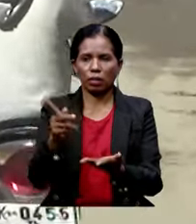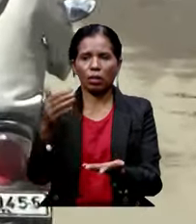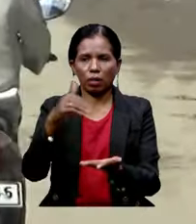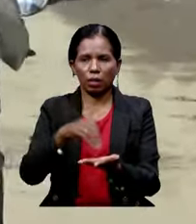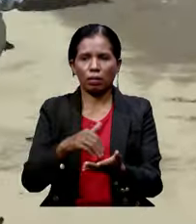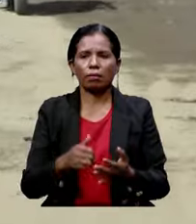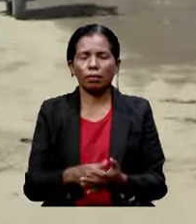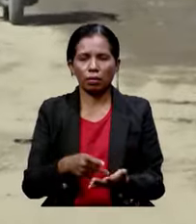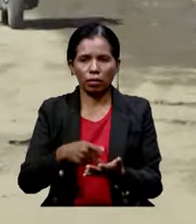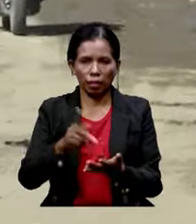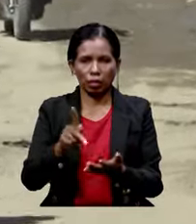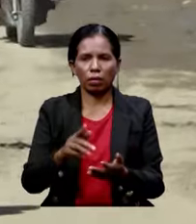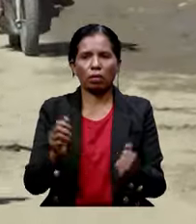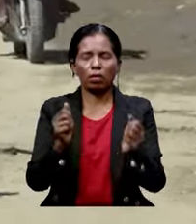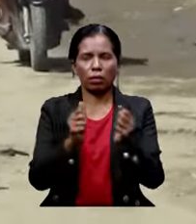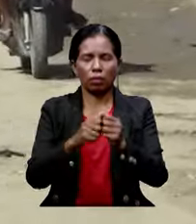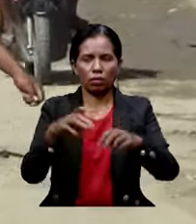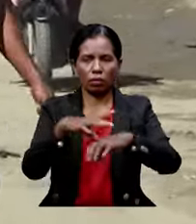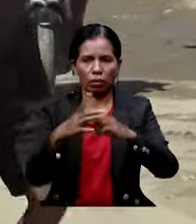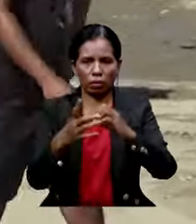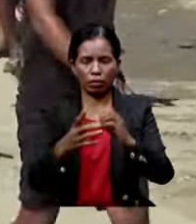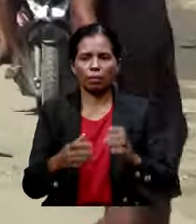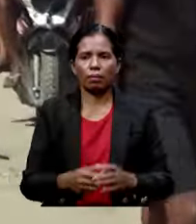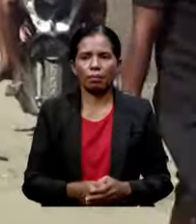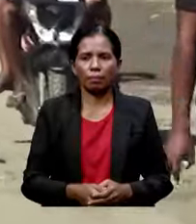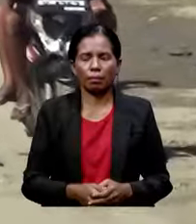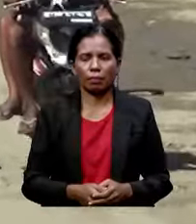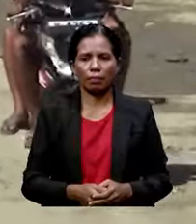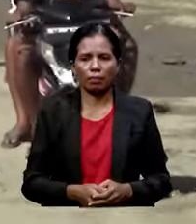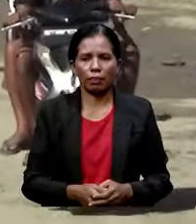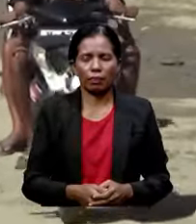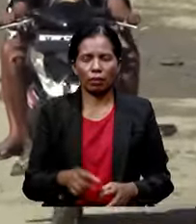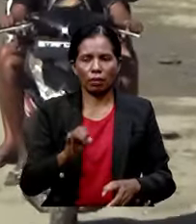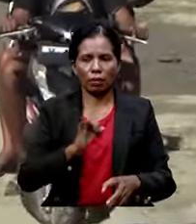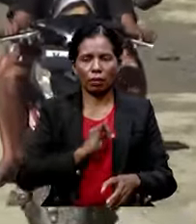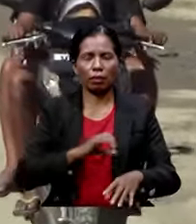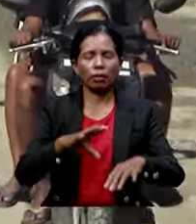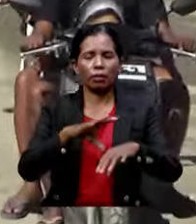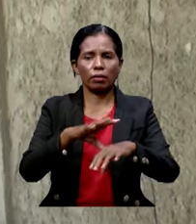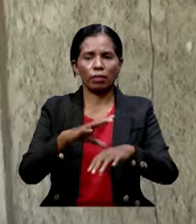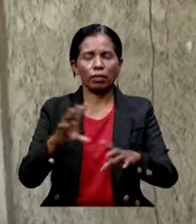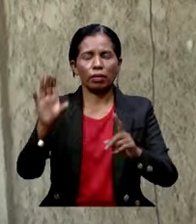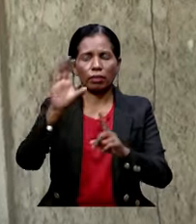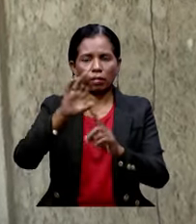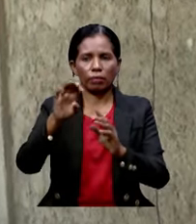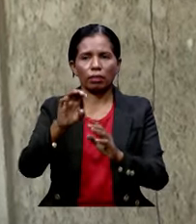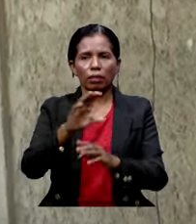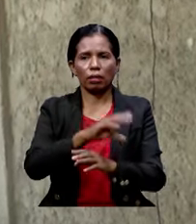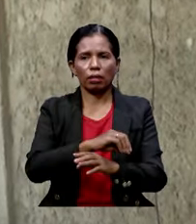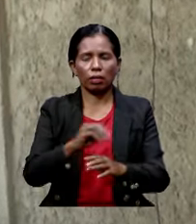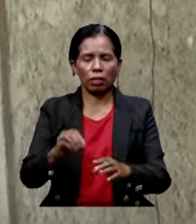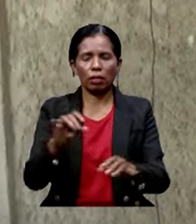ganti ruigi para bele ho horai. A veterano sira eixe realdeia, au kopoera